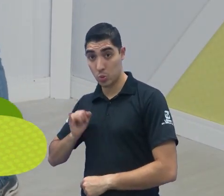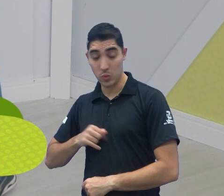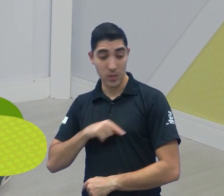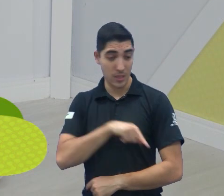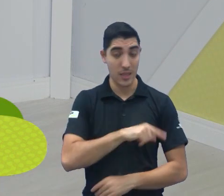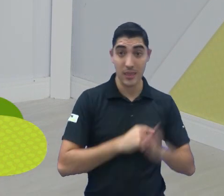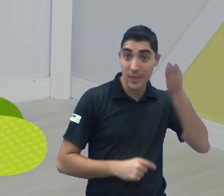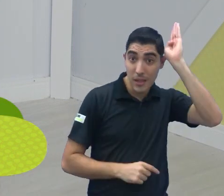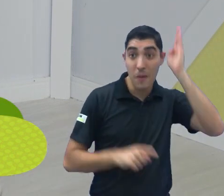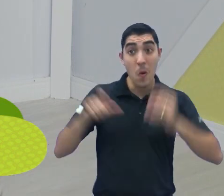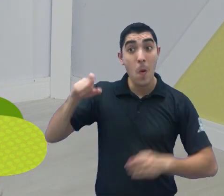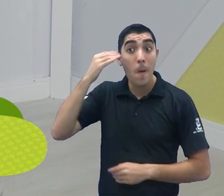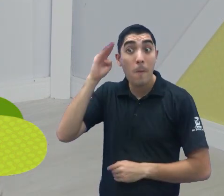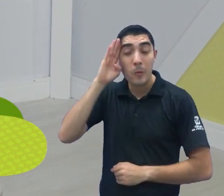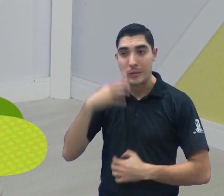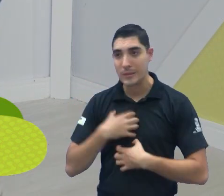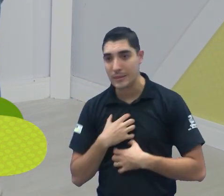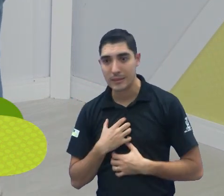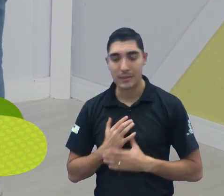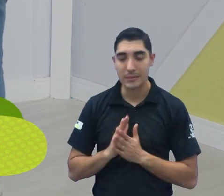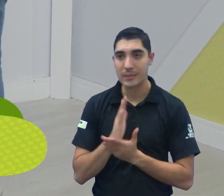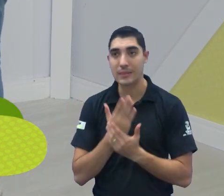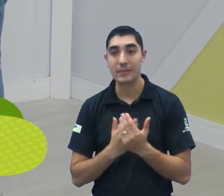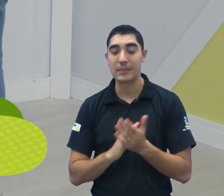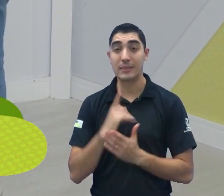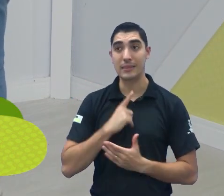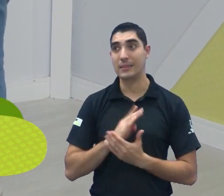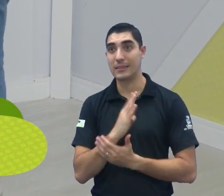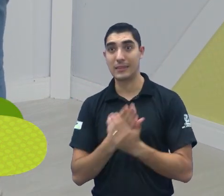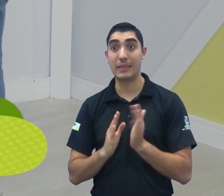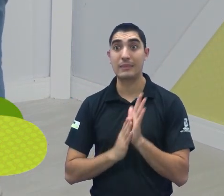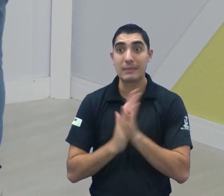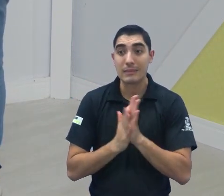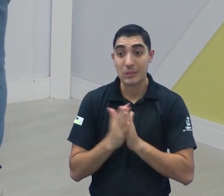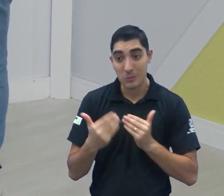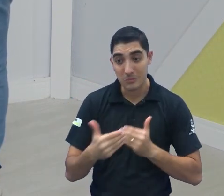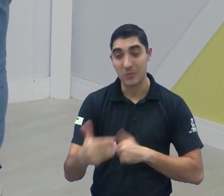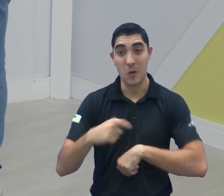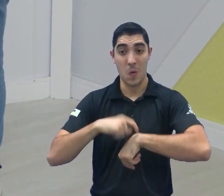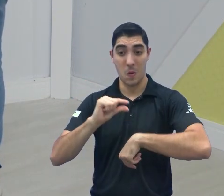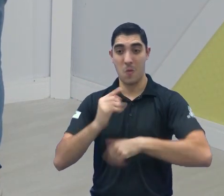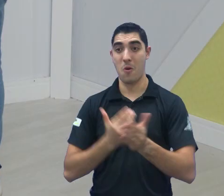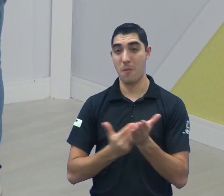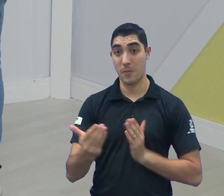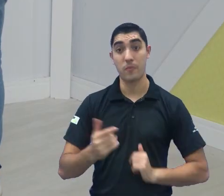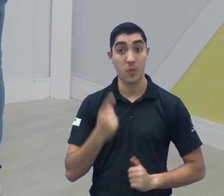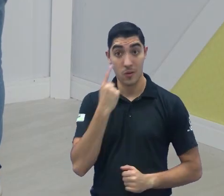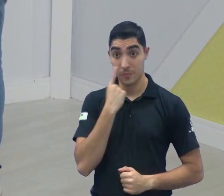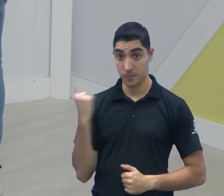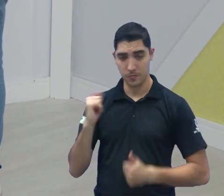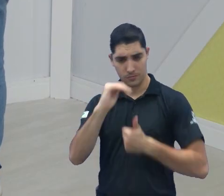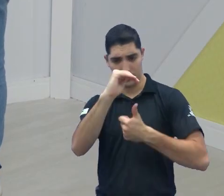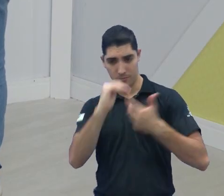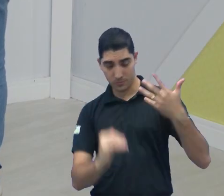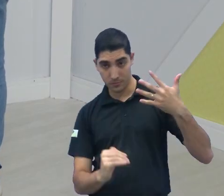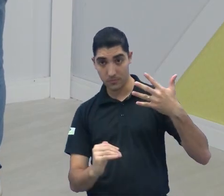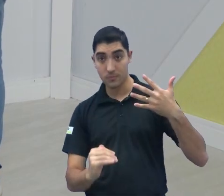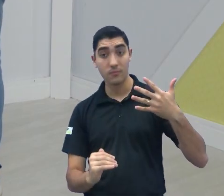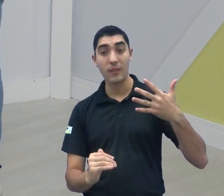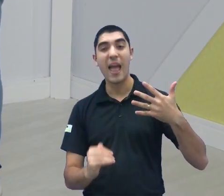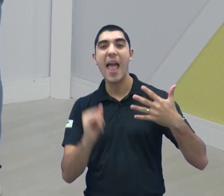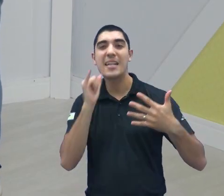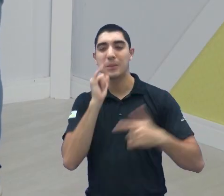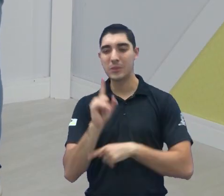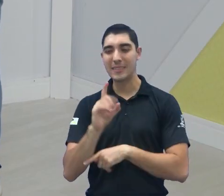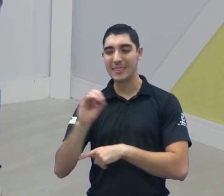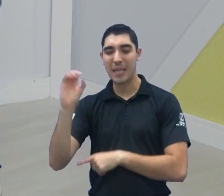em polvorosa lá com esse jogo. Matheus, coloca a classificação pra gente, tá tudo muito embolado, pra você ver, o campeonato tá louco, já não tem nenhum time 100%, com